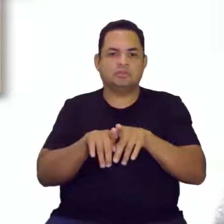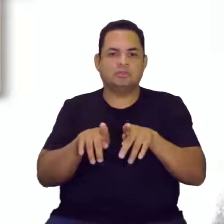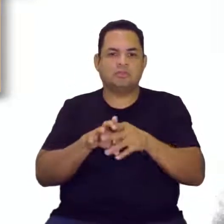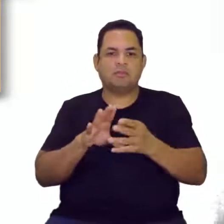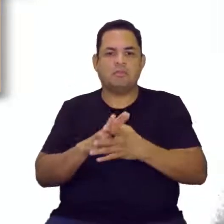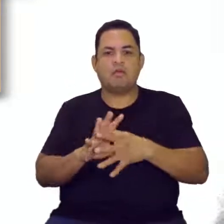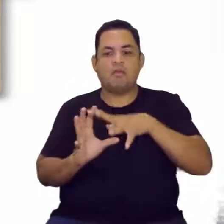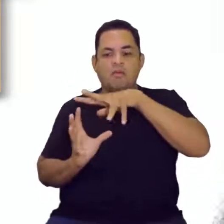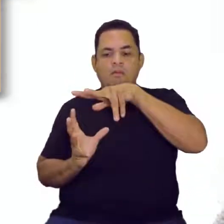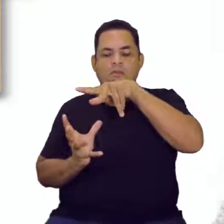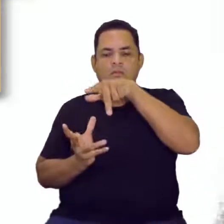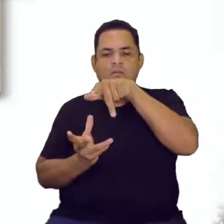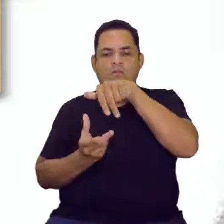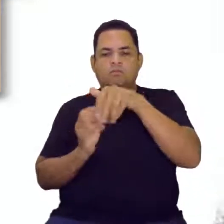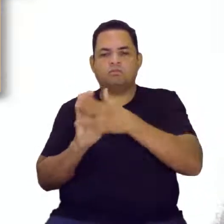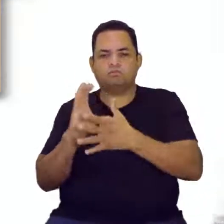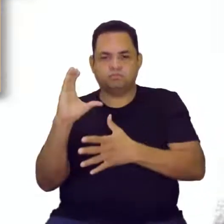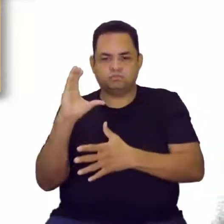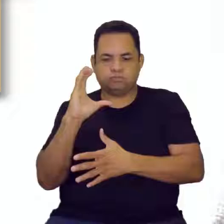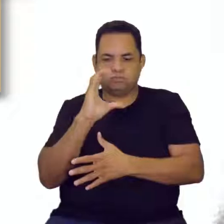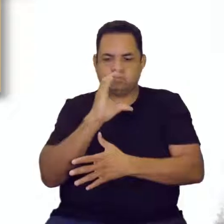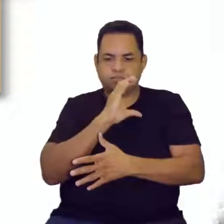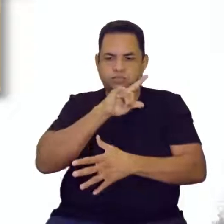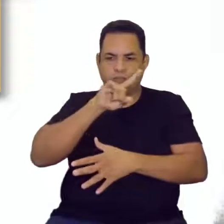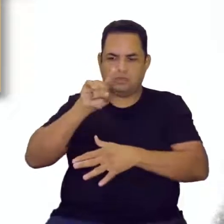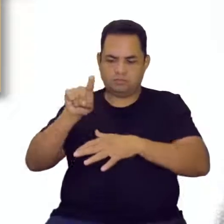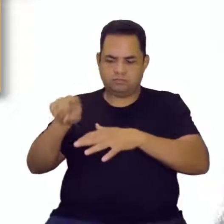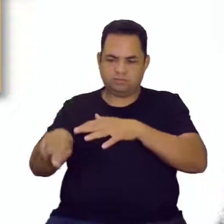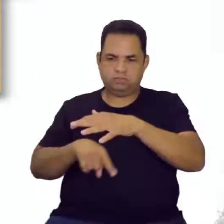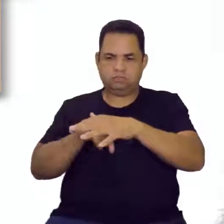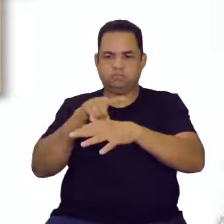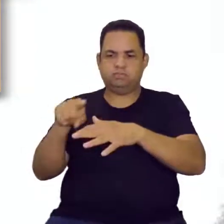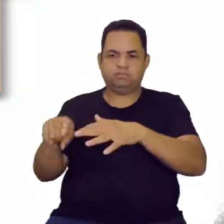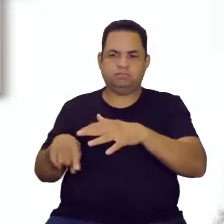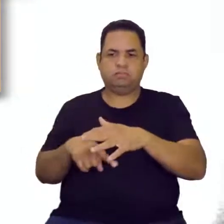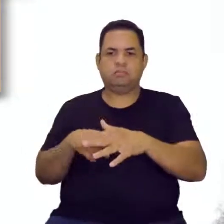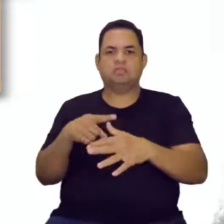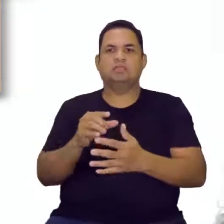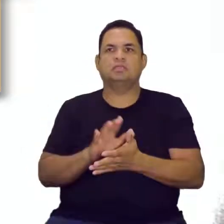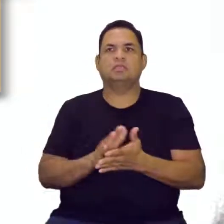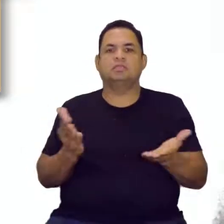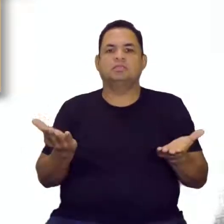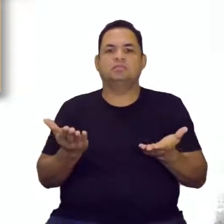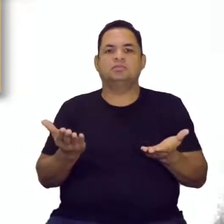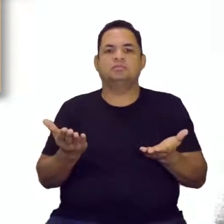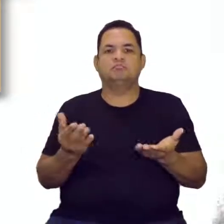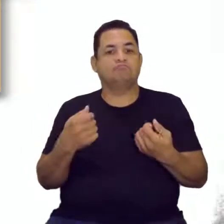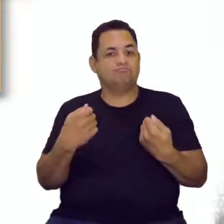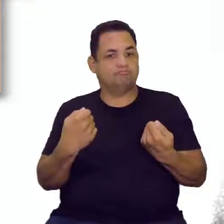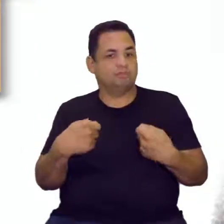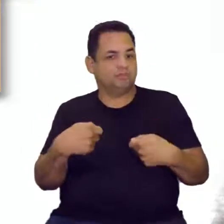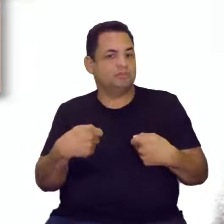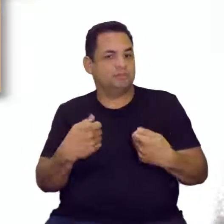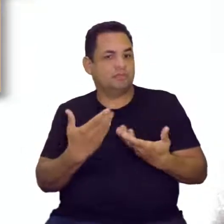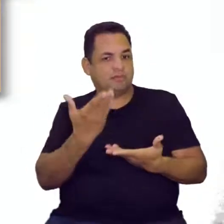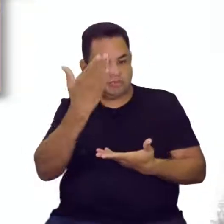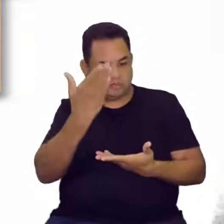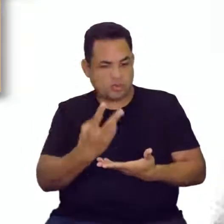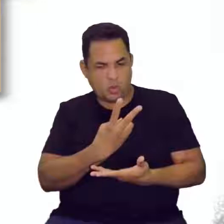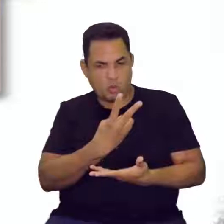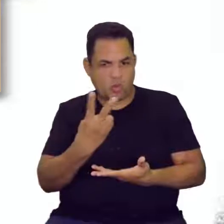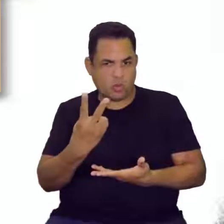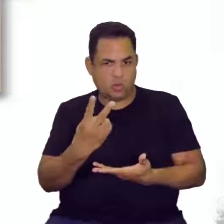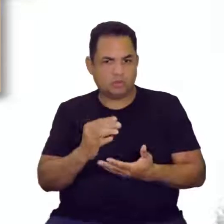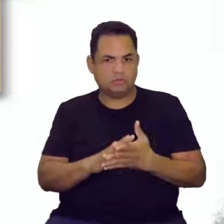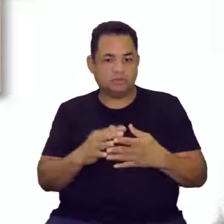o aquecimento global, até porque não tem como falar do efeito estufa sem, consequentemente, falar